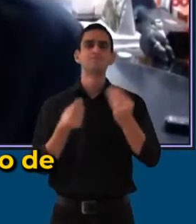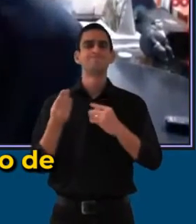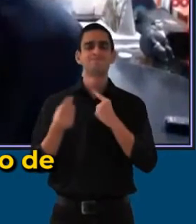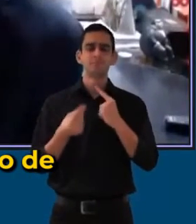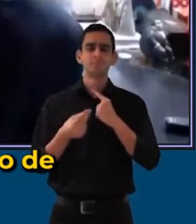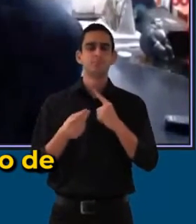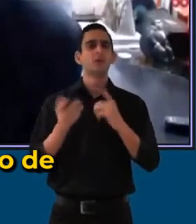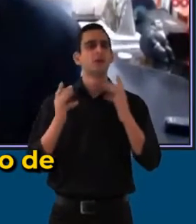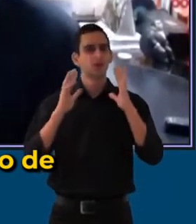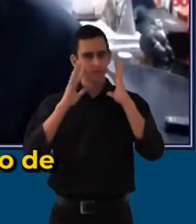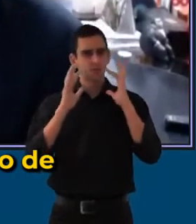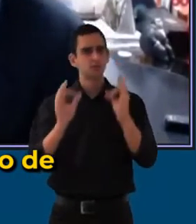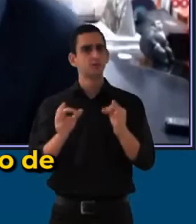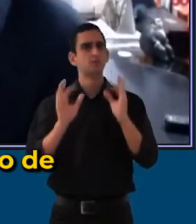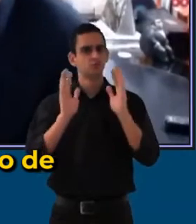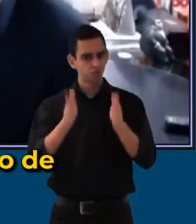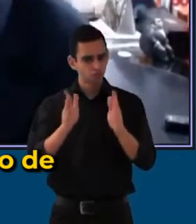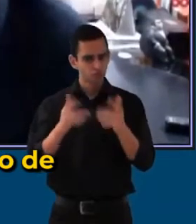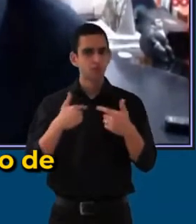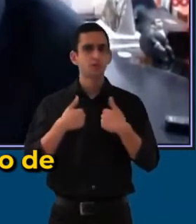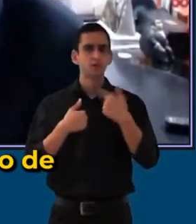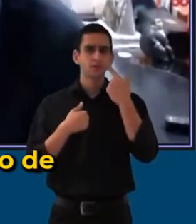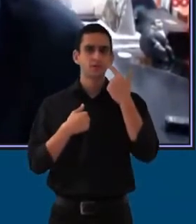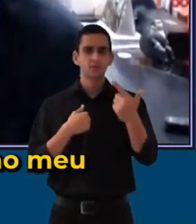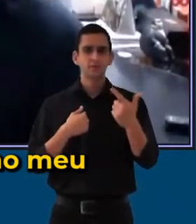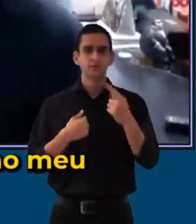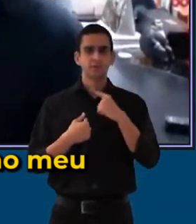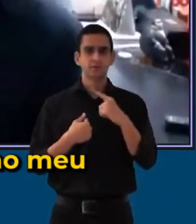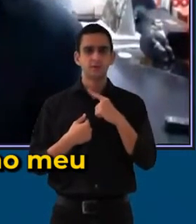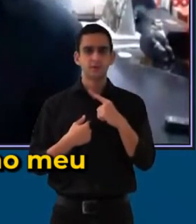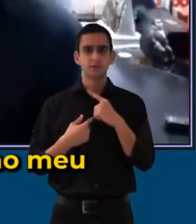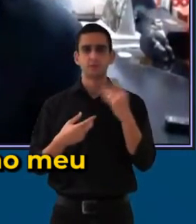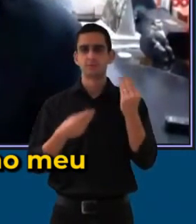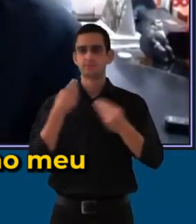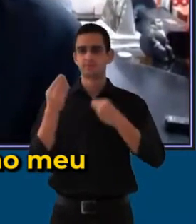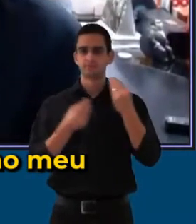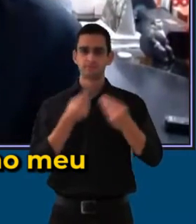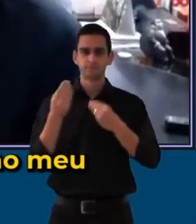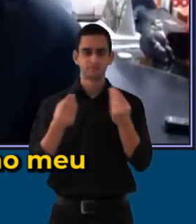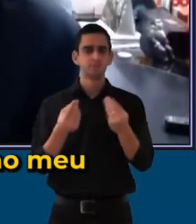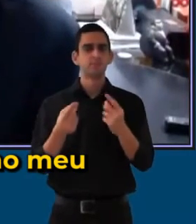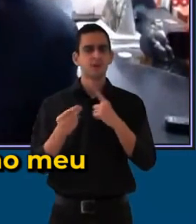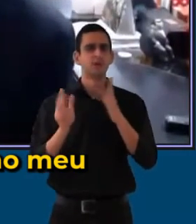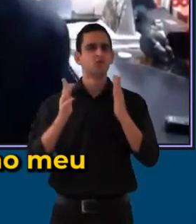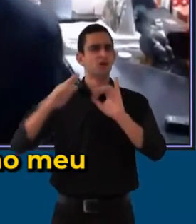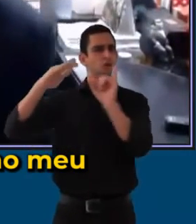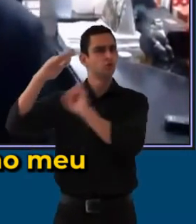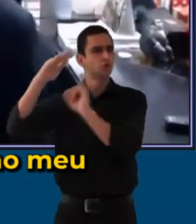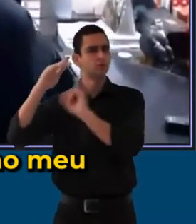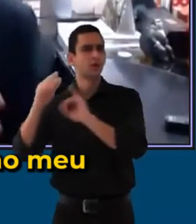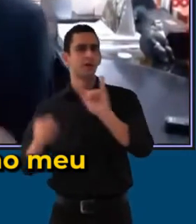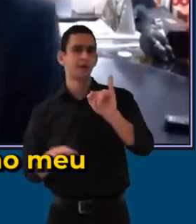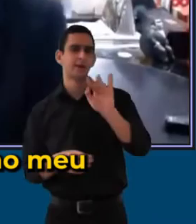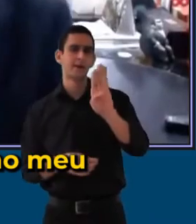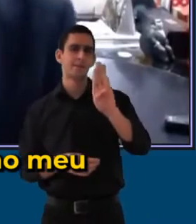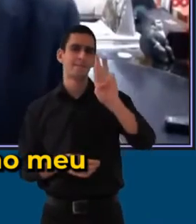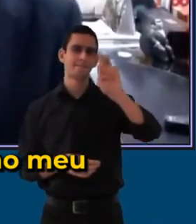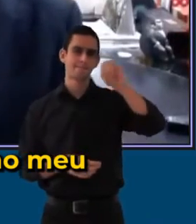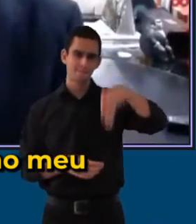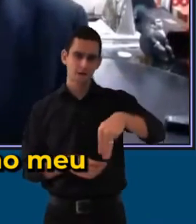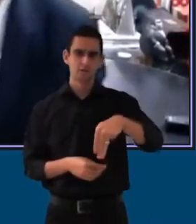uma vez eu já conversei com um grupo de técnicos do IBRAM, nem me lembro se a senhora estava presente lá no meu